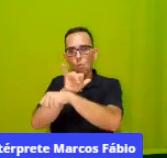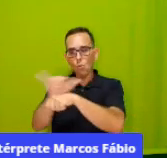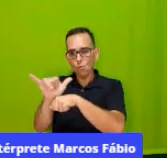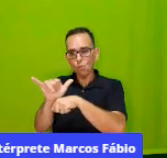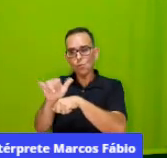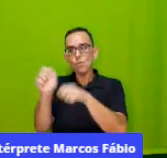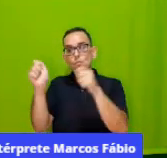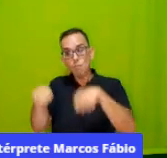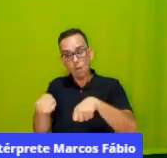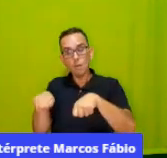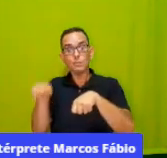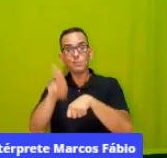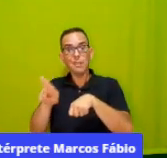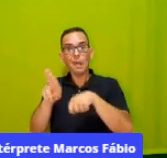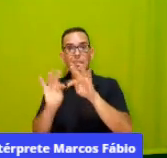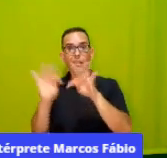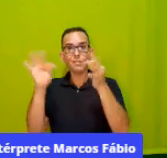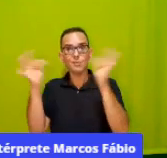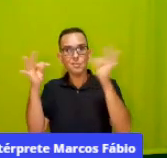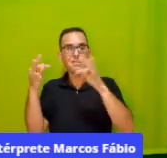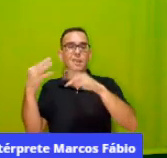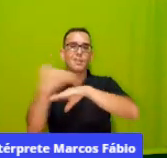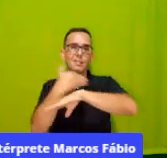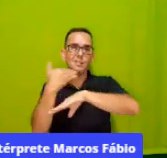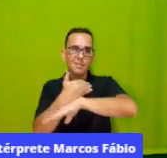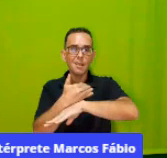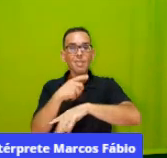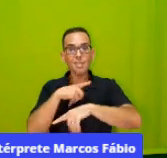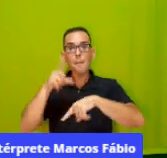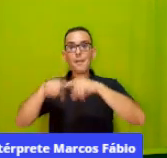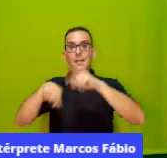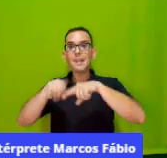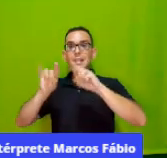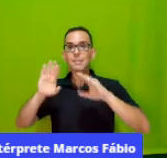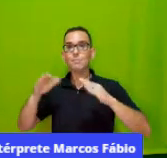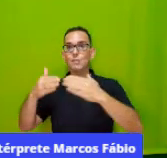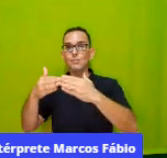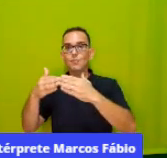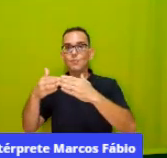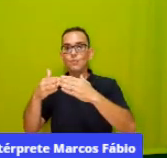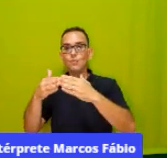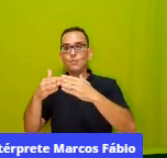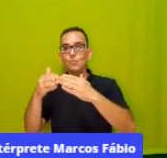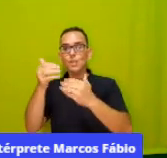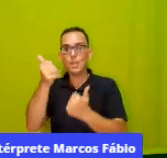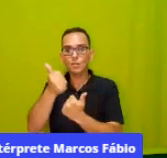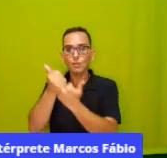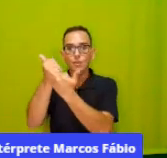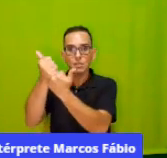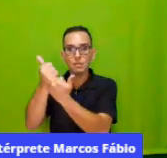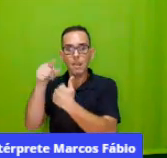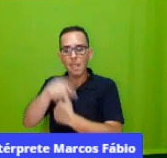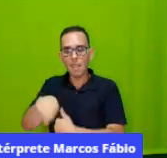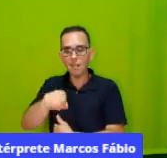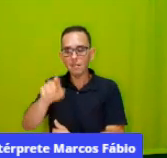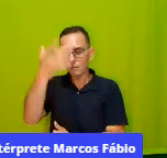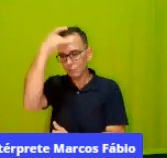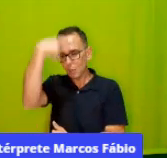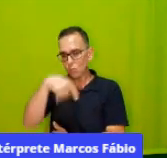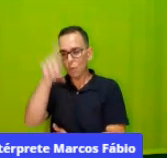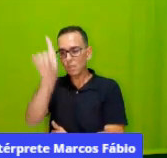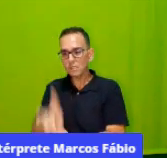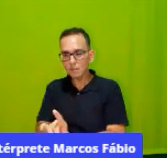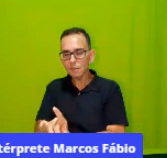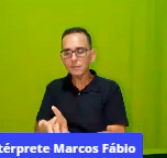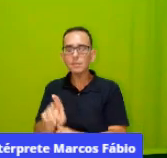a Silmara está falando de recursos, a gente tem os recursos de tecnologia assistiva. Então, tem os materiais específicos, né, que